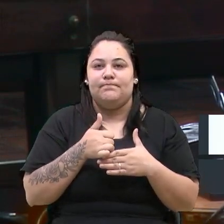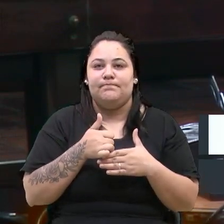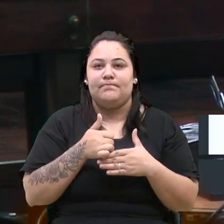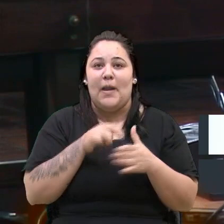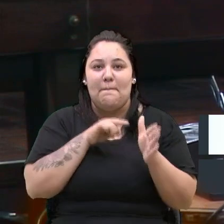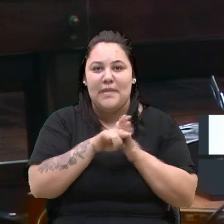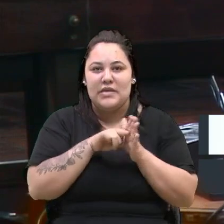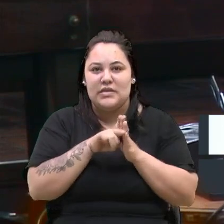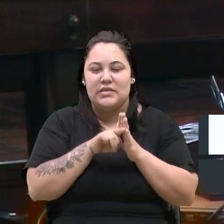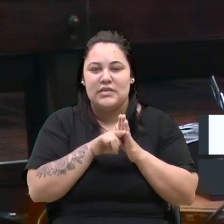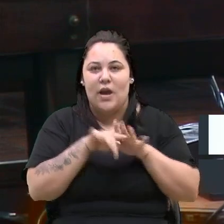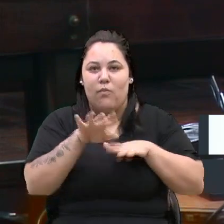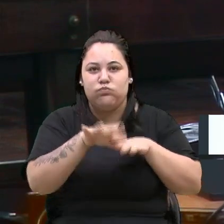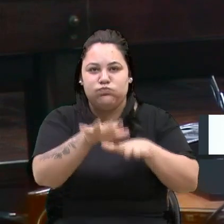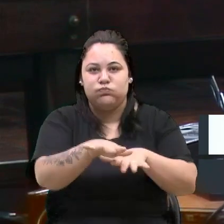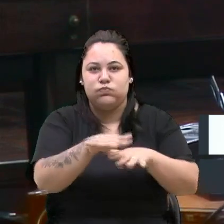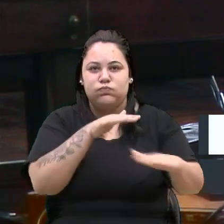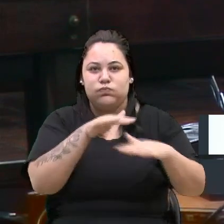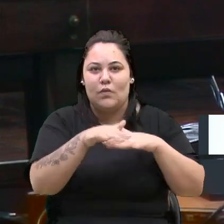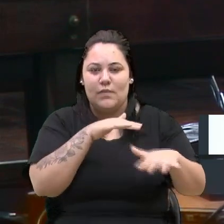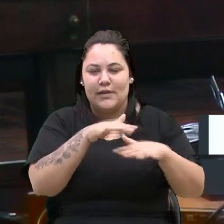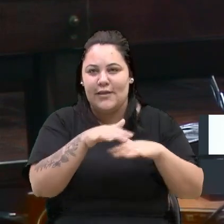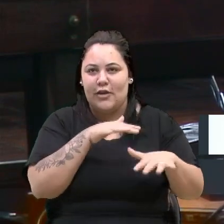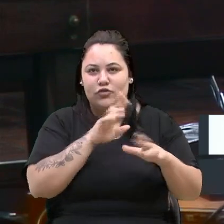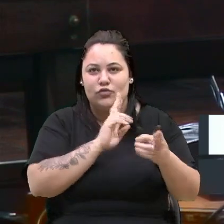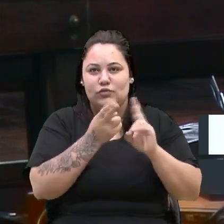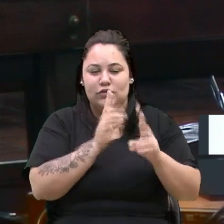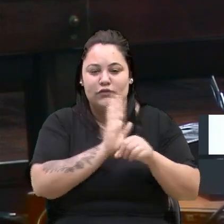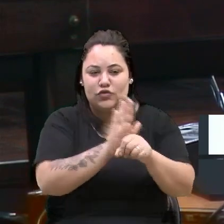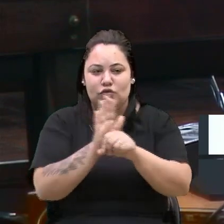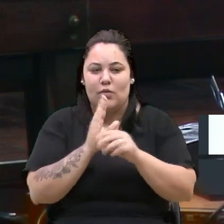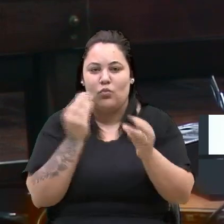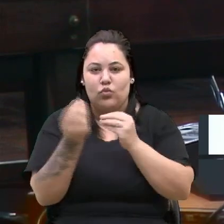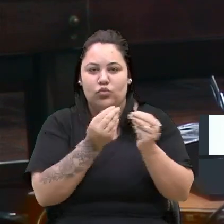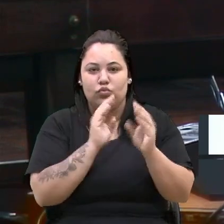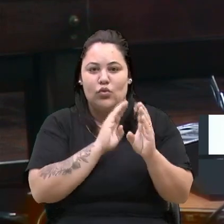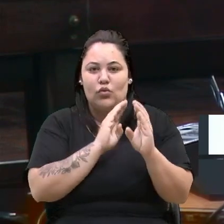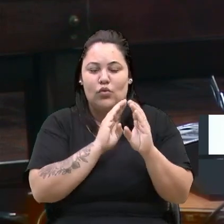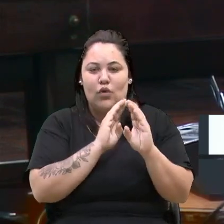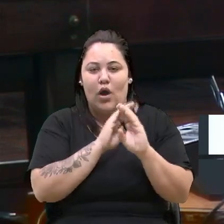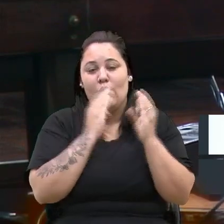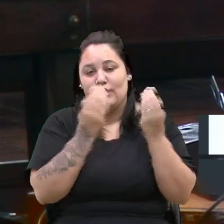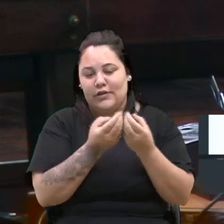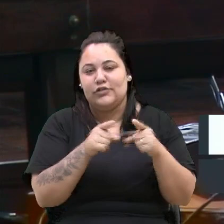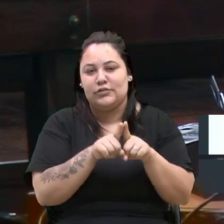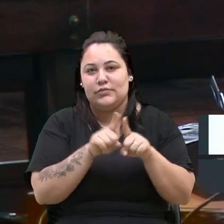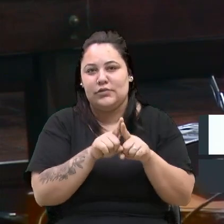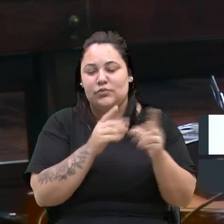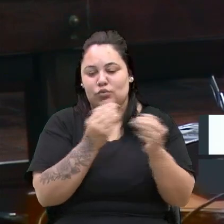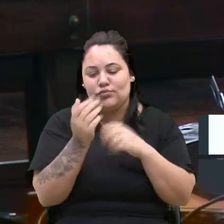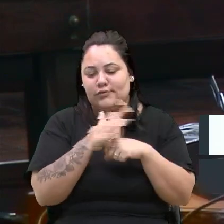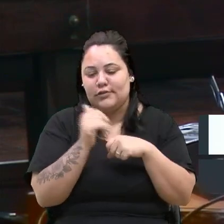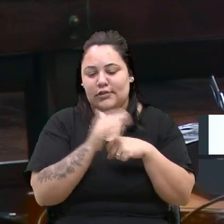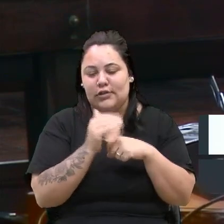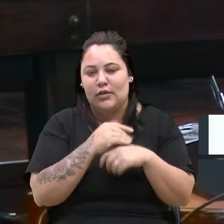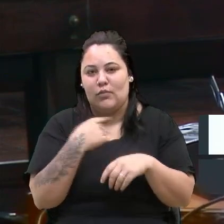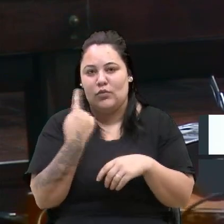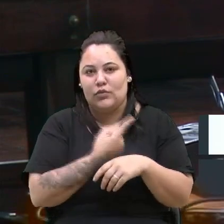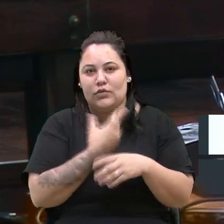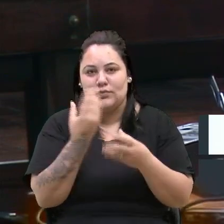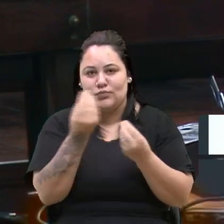que vai ajudar muito aquela comunidade. E leve um abraço àquela comunidade, uma comunidade muito querida, vereador Renato.